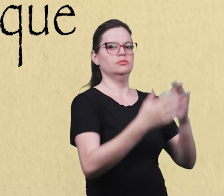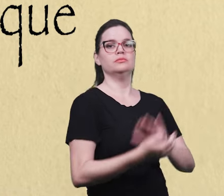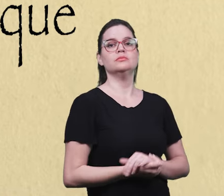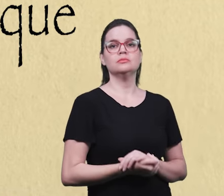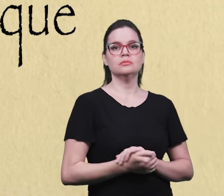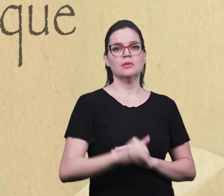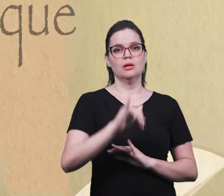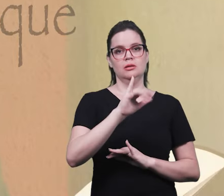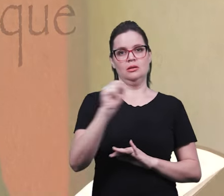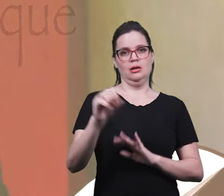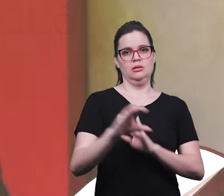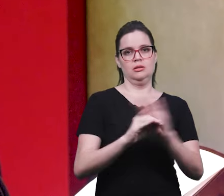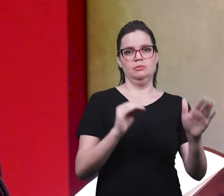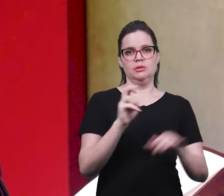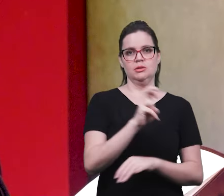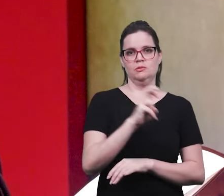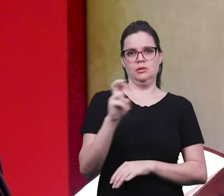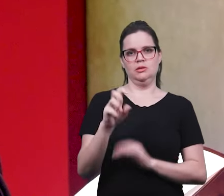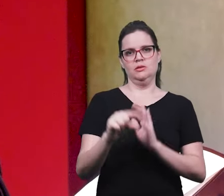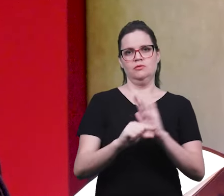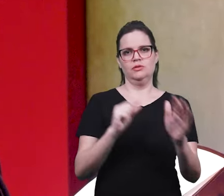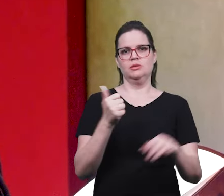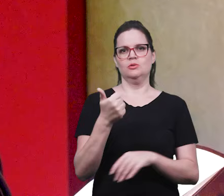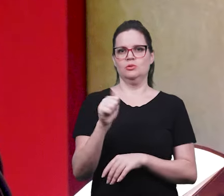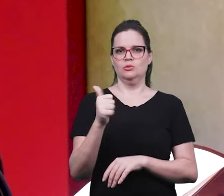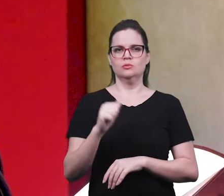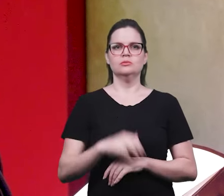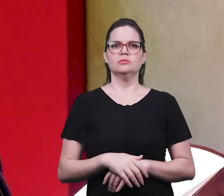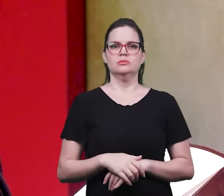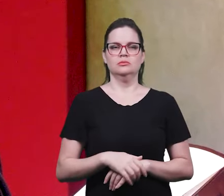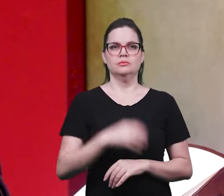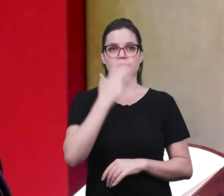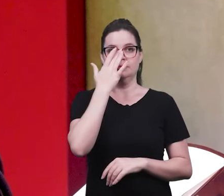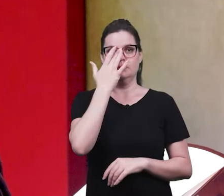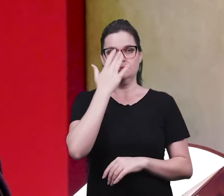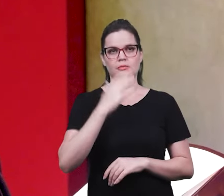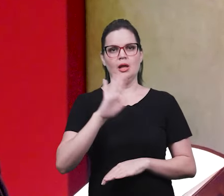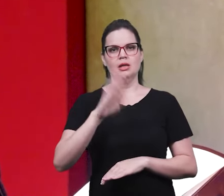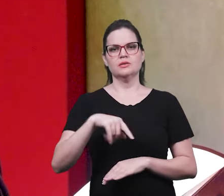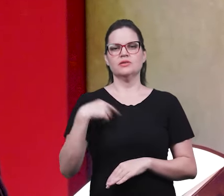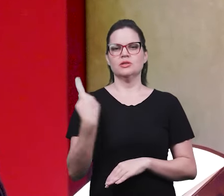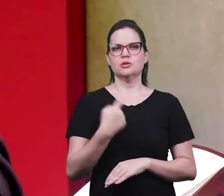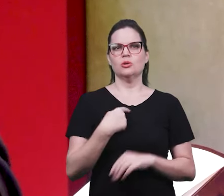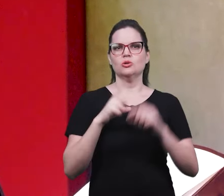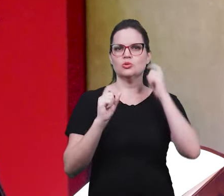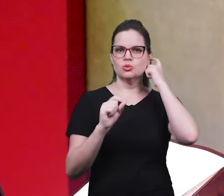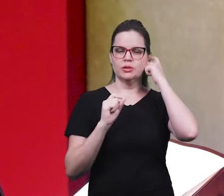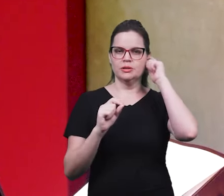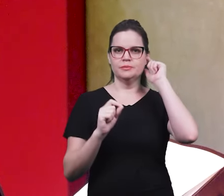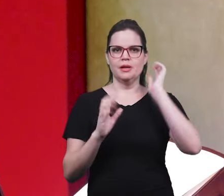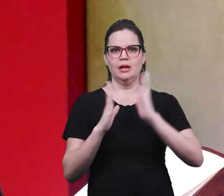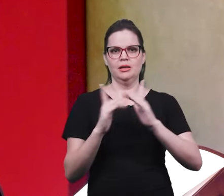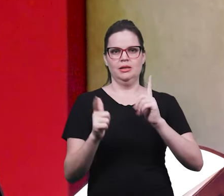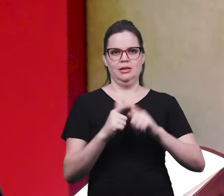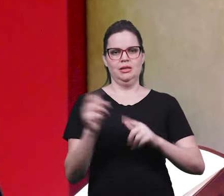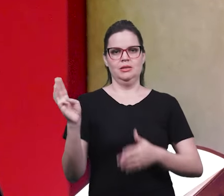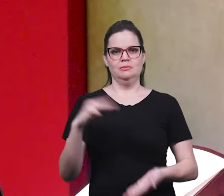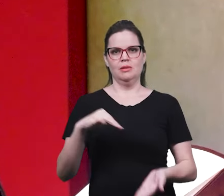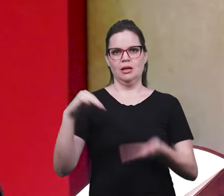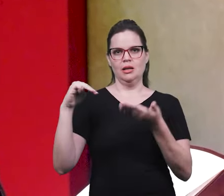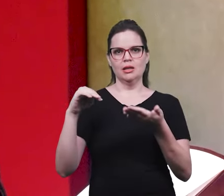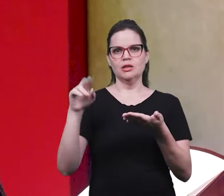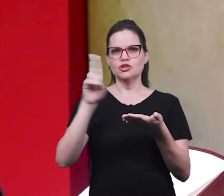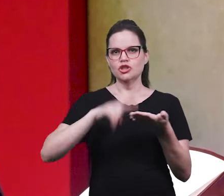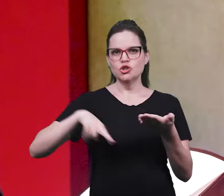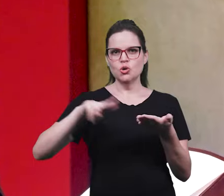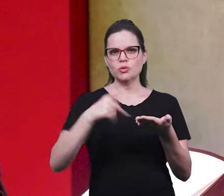Então, a palavra não volta vazia. Às vezes nós usamos muita palavra, porque a Igreja Cristã Maranata, nós não usamos livros auxiliares,